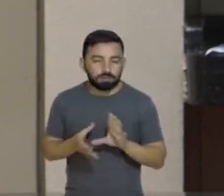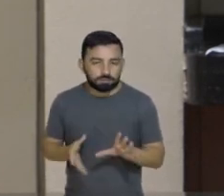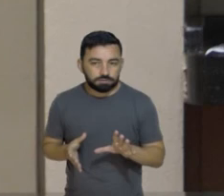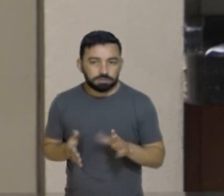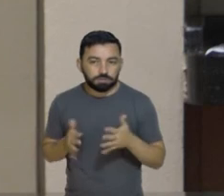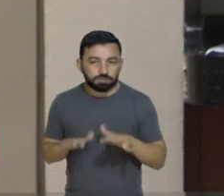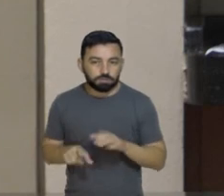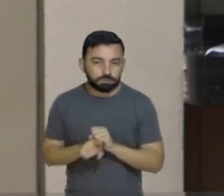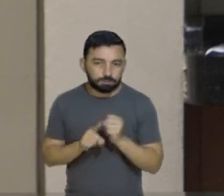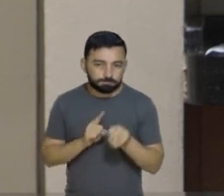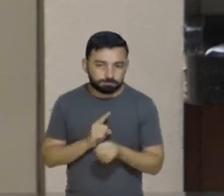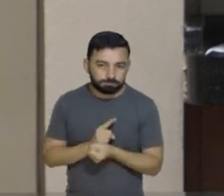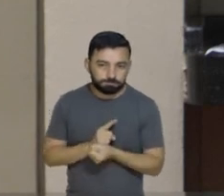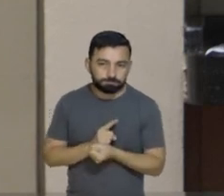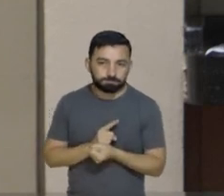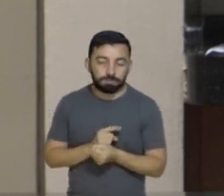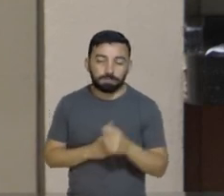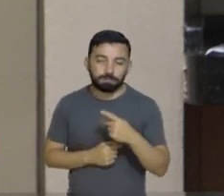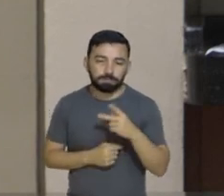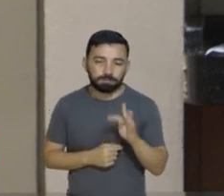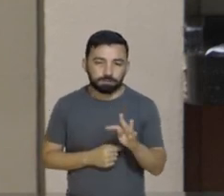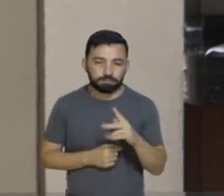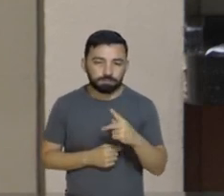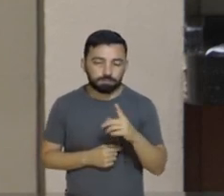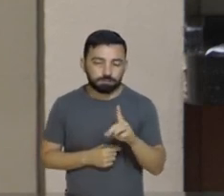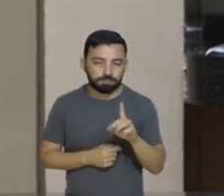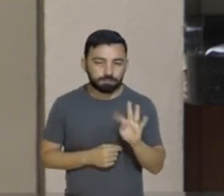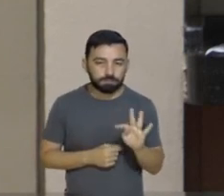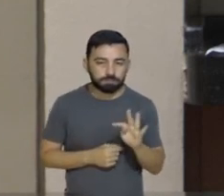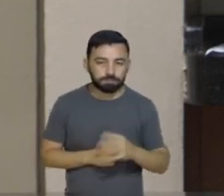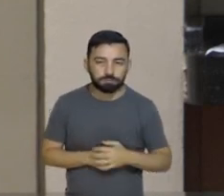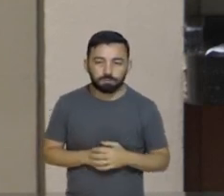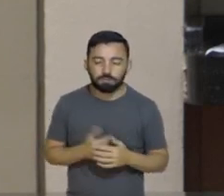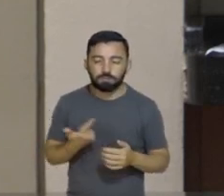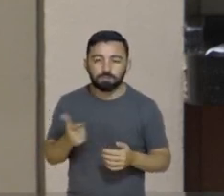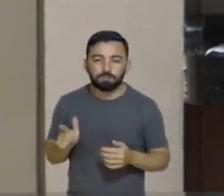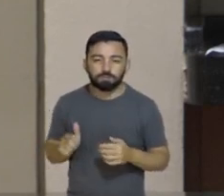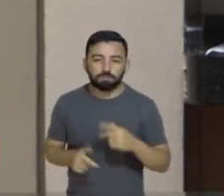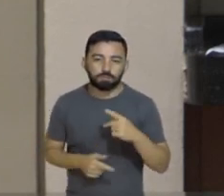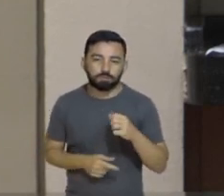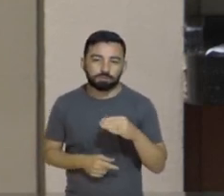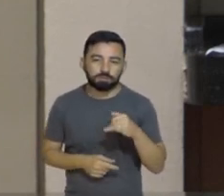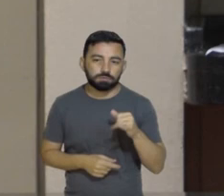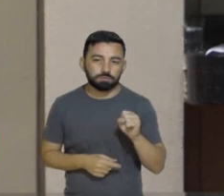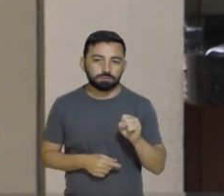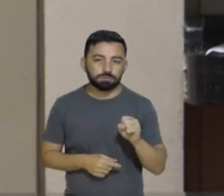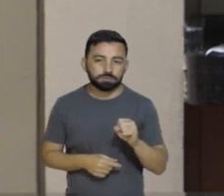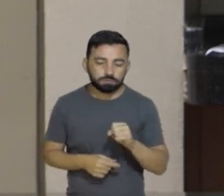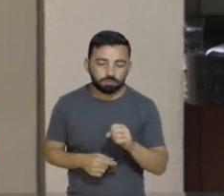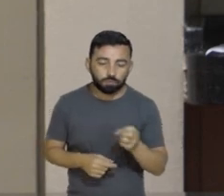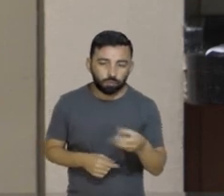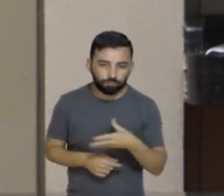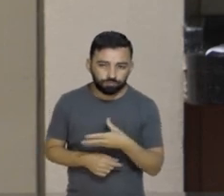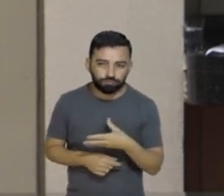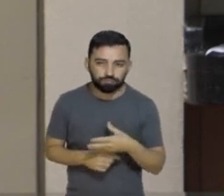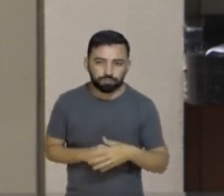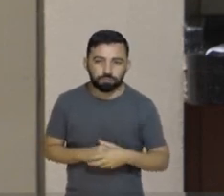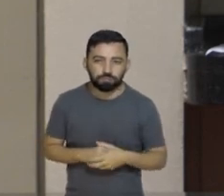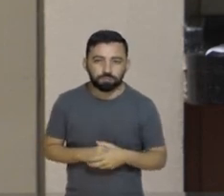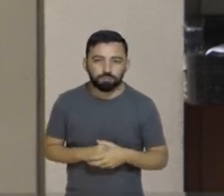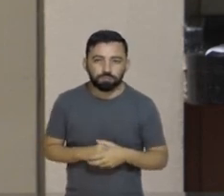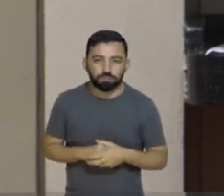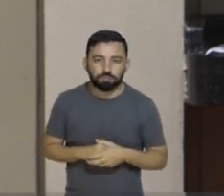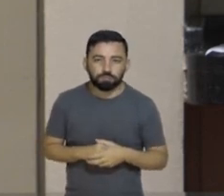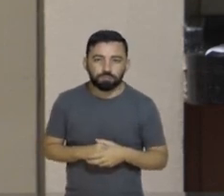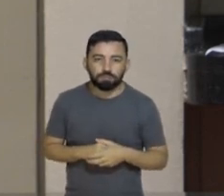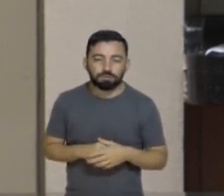Igualdade, PT-PDT. Próximo bloco, Podemos, Republicanos Novo.